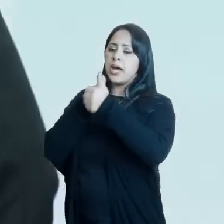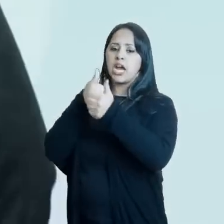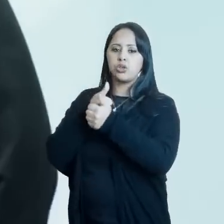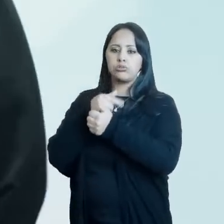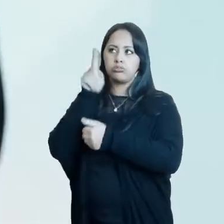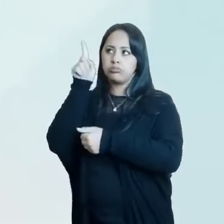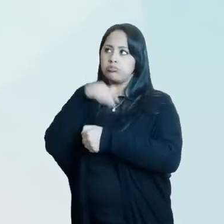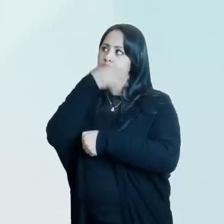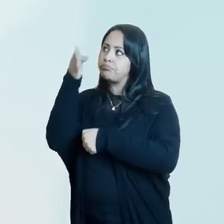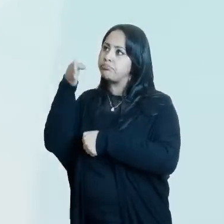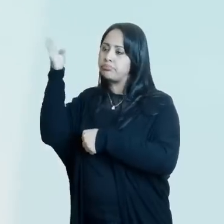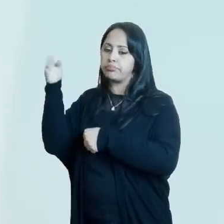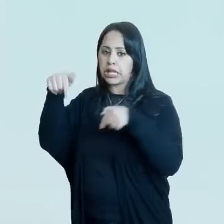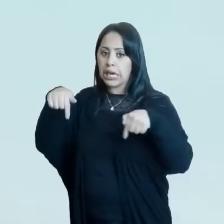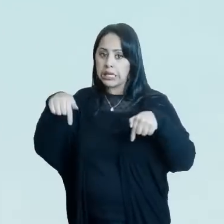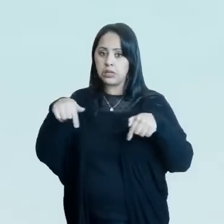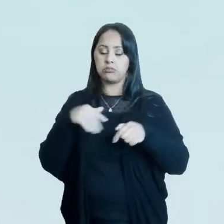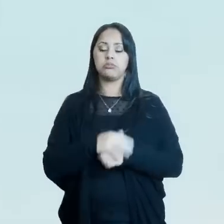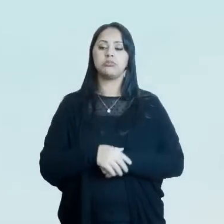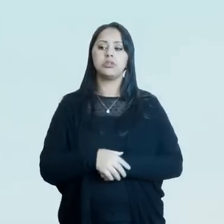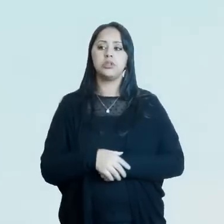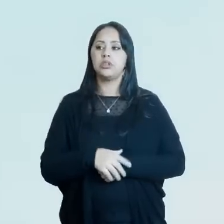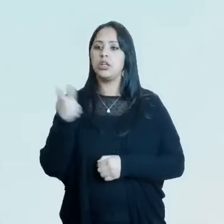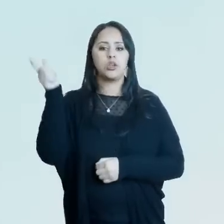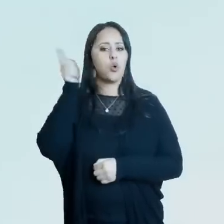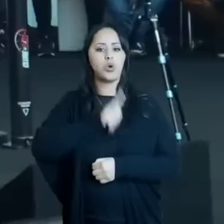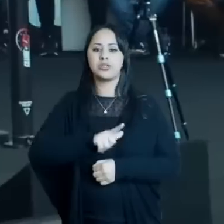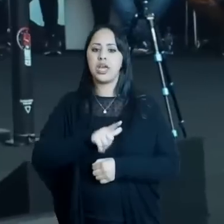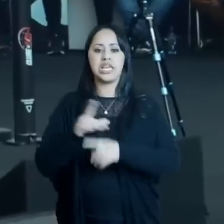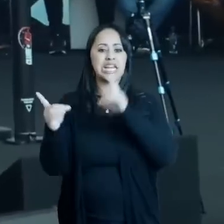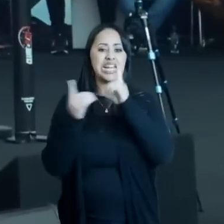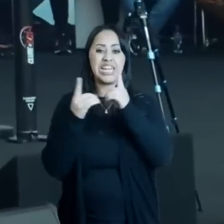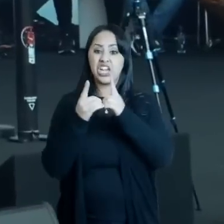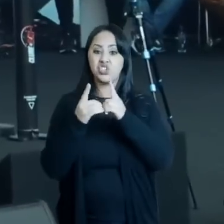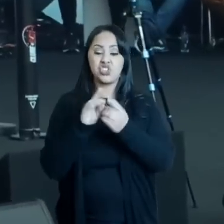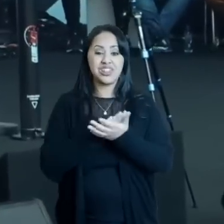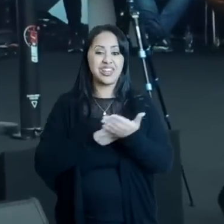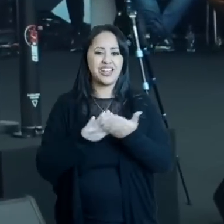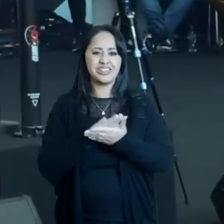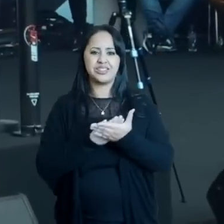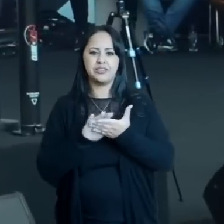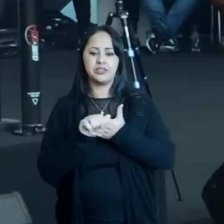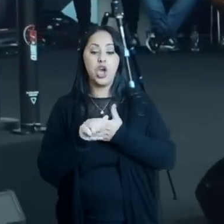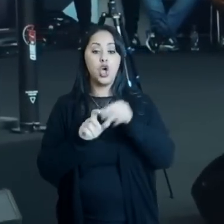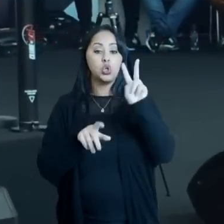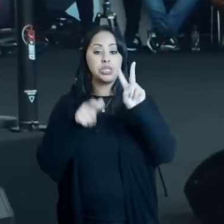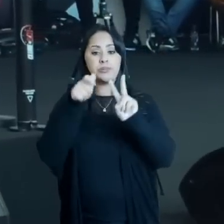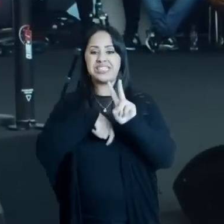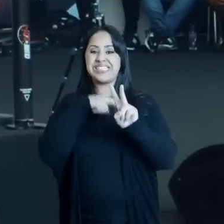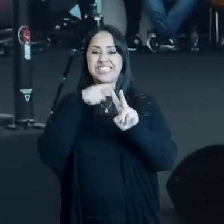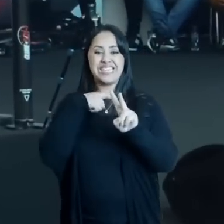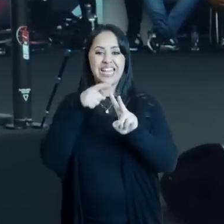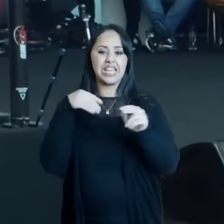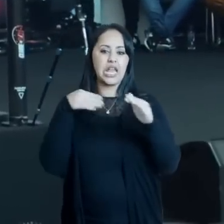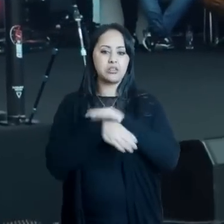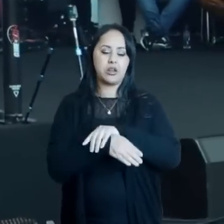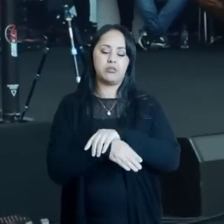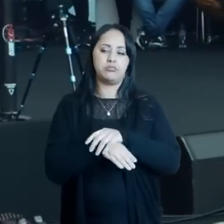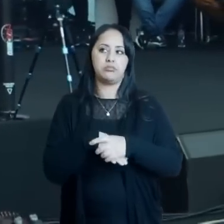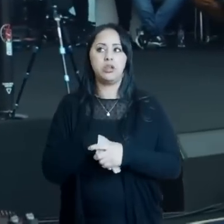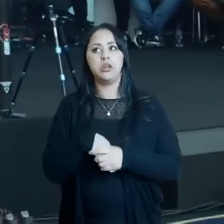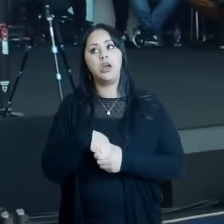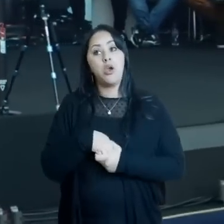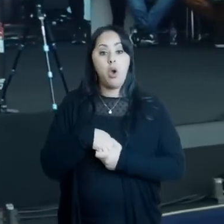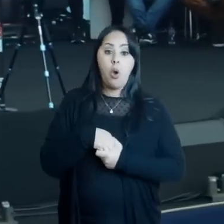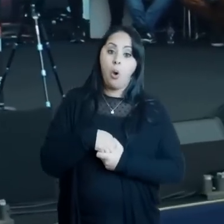A 2 quadras do Allianz. 2 quadras do Allianz e ele não tá conseguindo colocar ninguém lá? Há 2 meses ninguém entra. Há 2 meses ninguém entra. Olha,